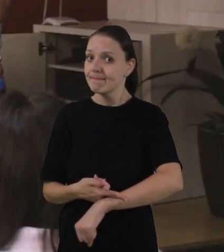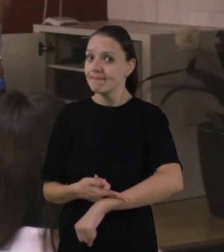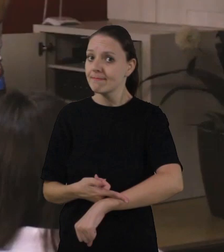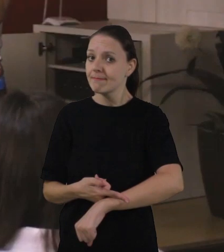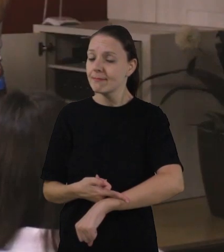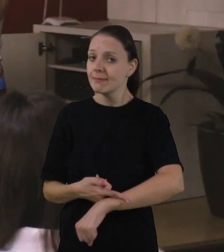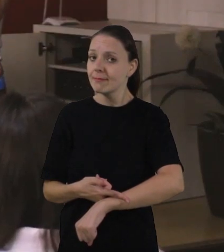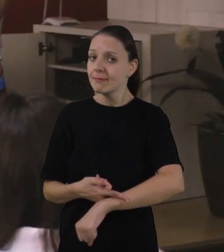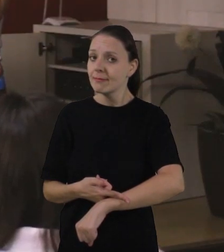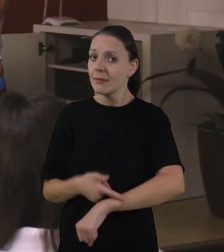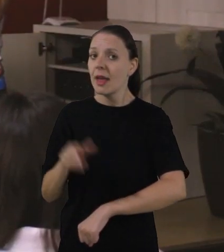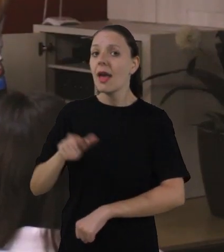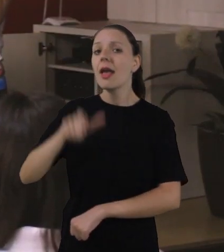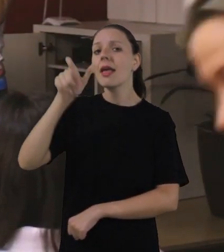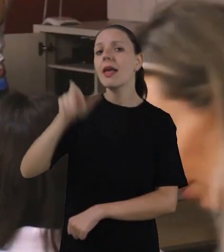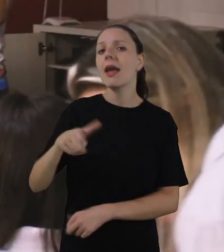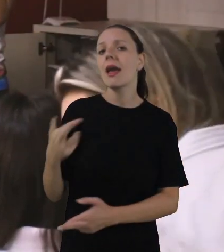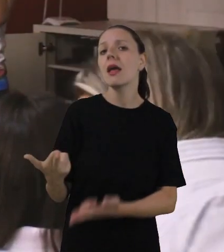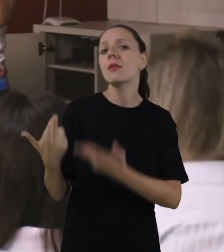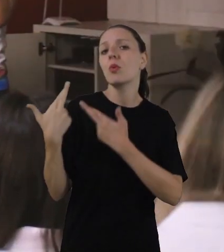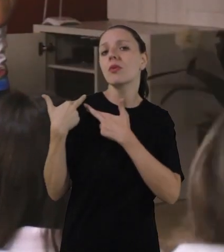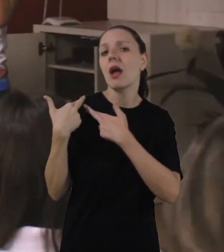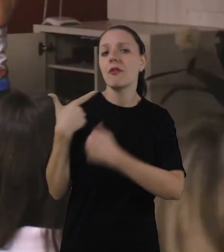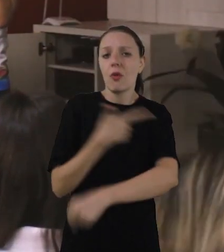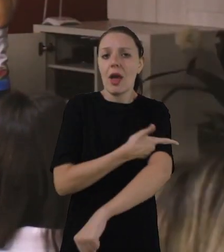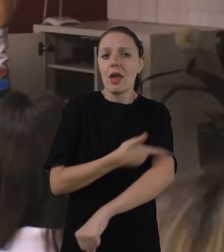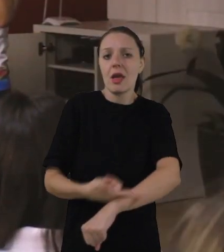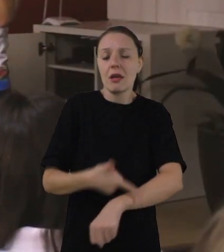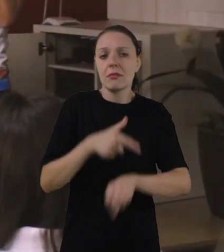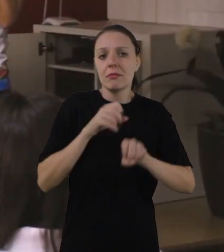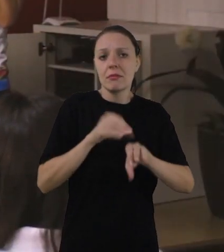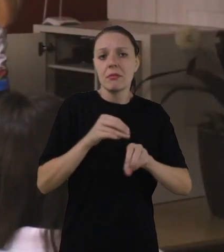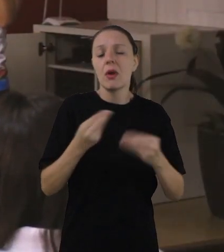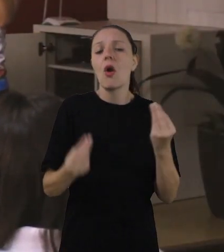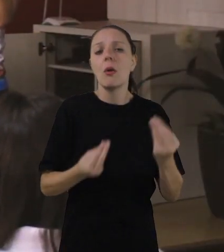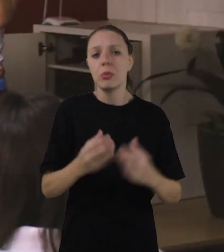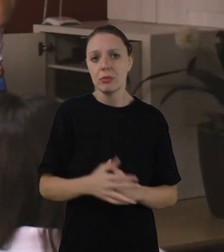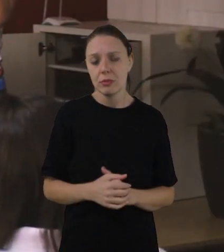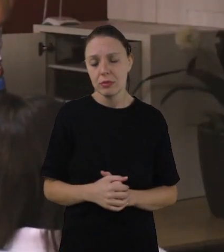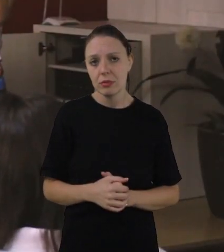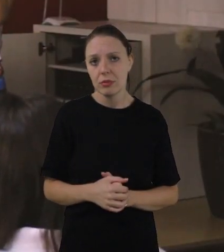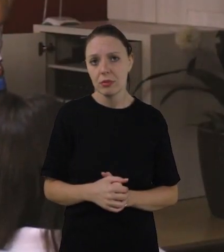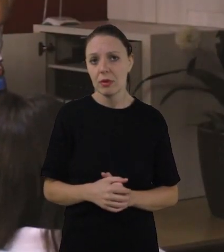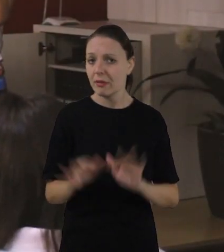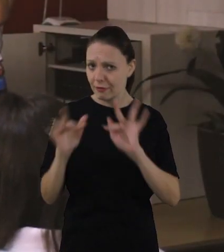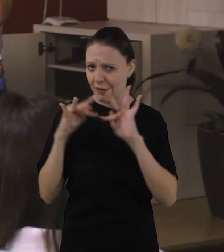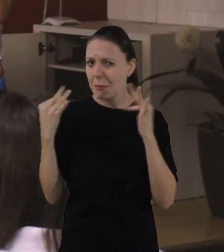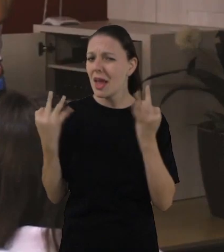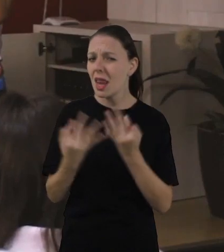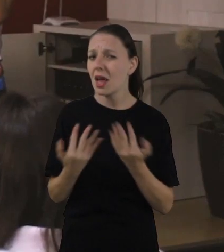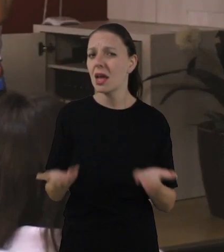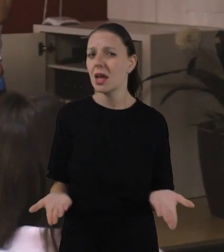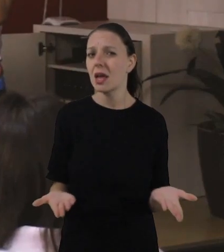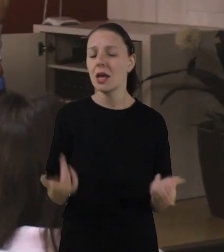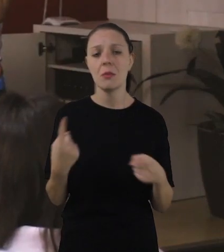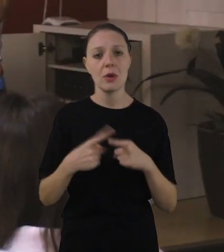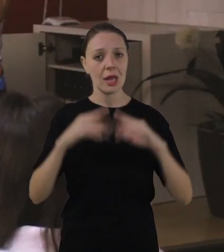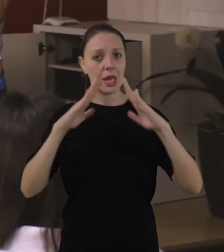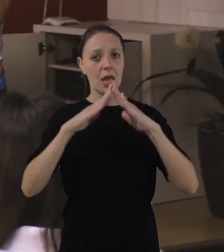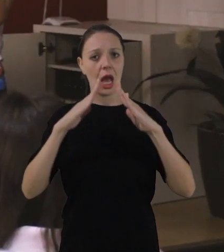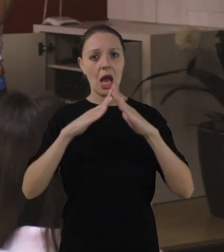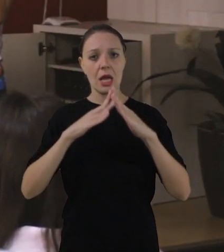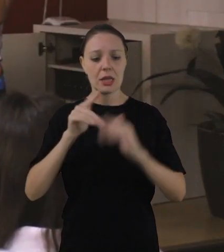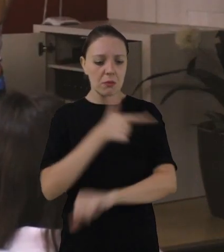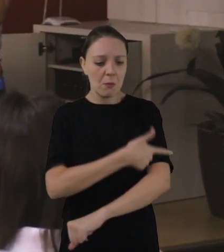A quem ficou o cargo da educação hoje em dia? Está na família? Porque tem muita gente que dentro de casa não está